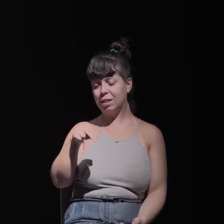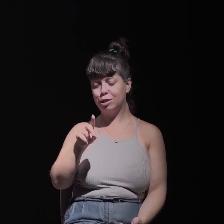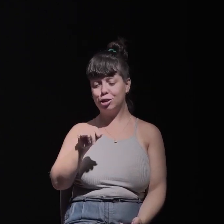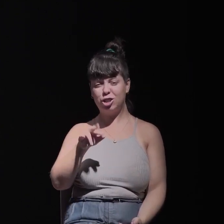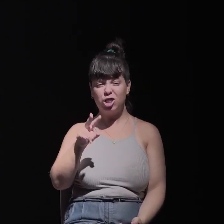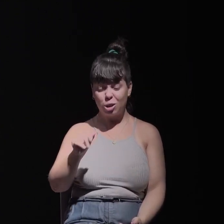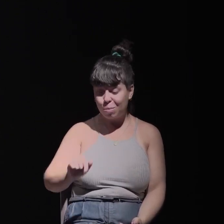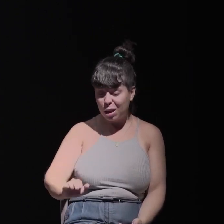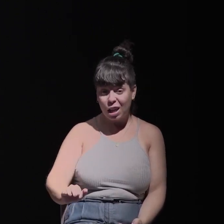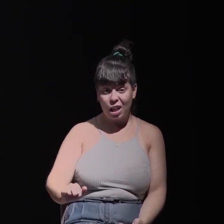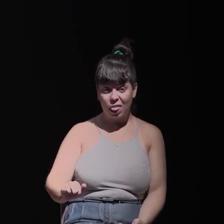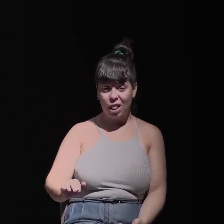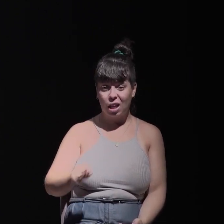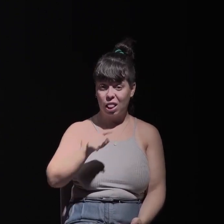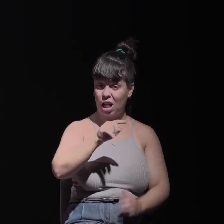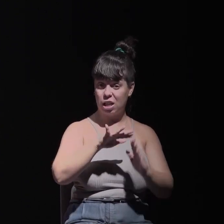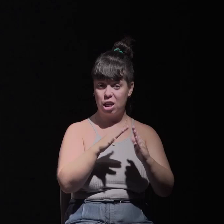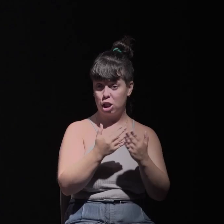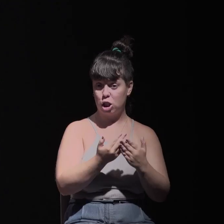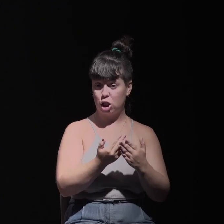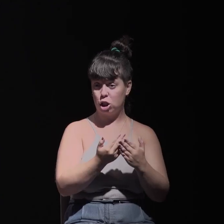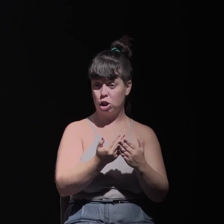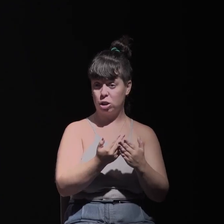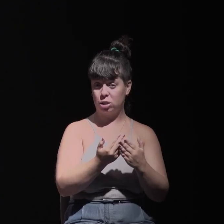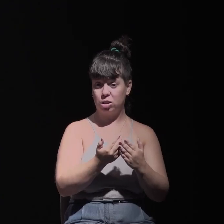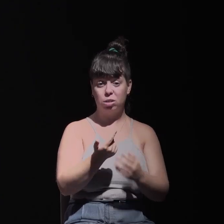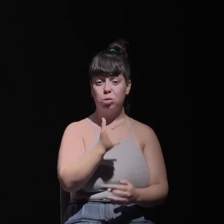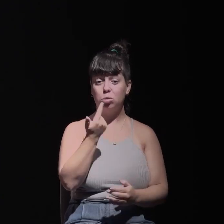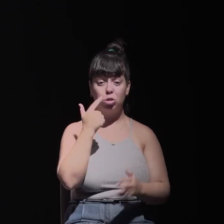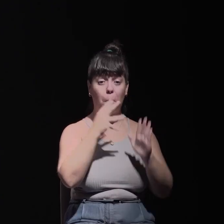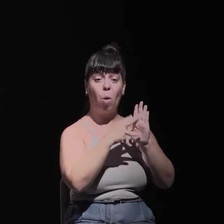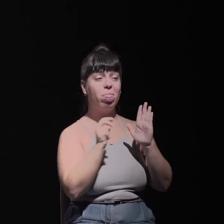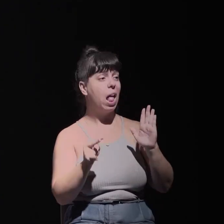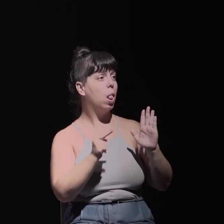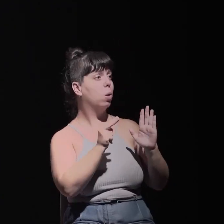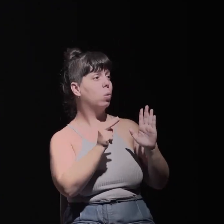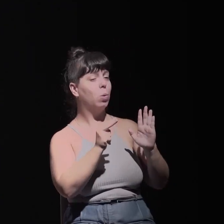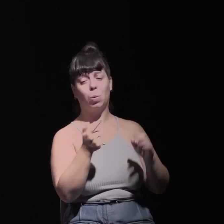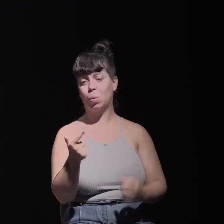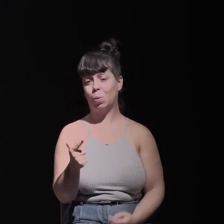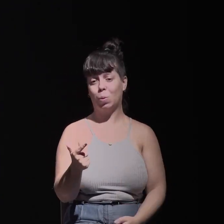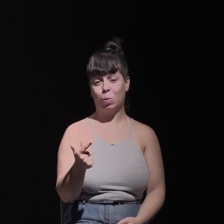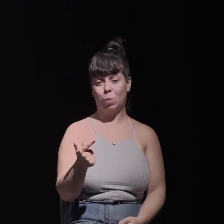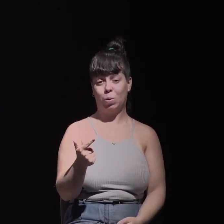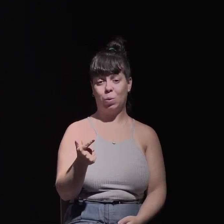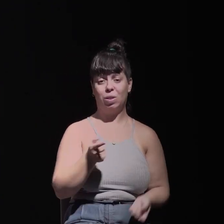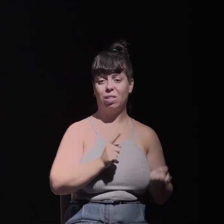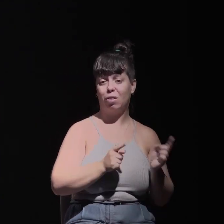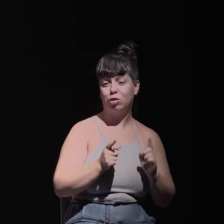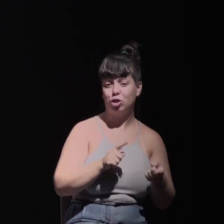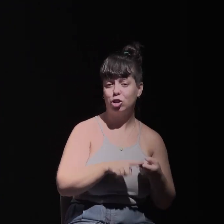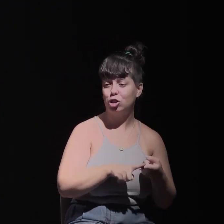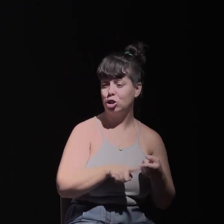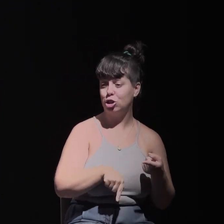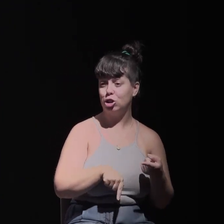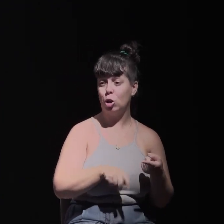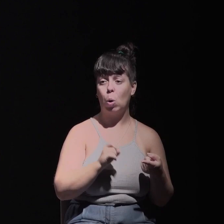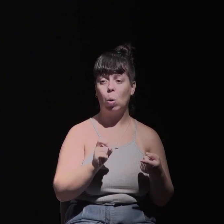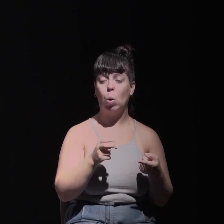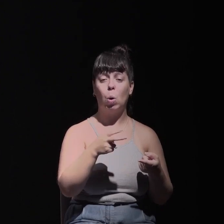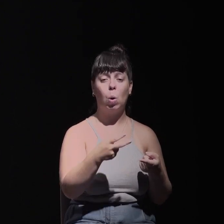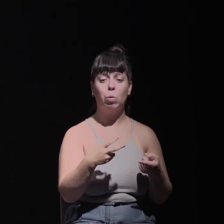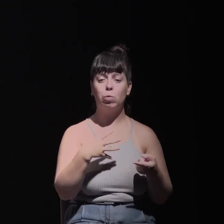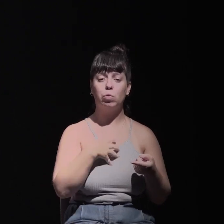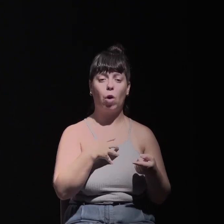não tinha na escola dela, provavelmente, nenhuma referência sobre travestilidade, ou sobre formas